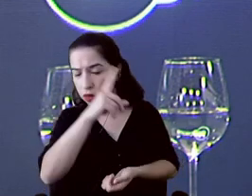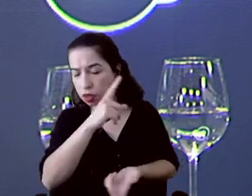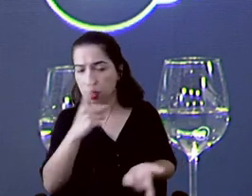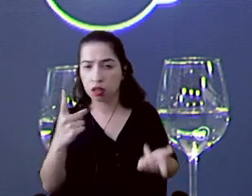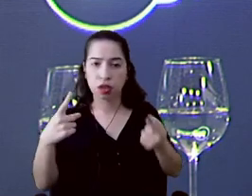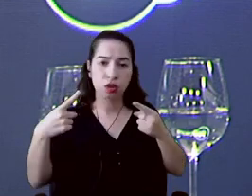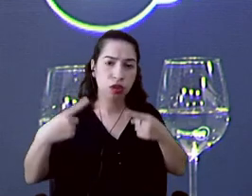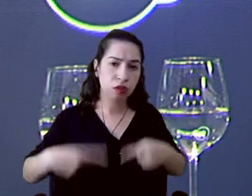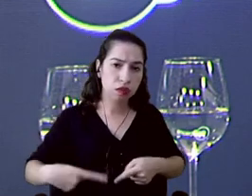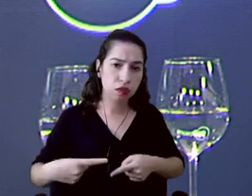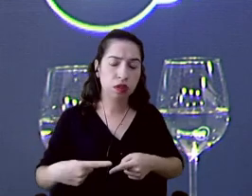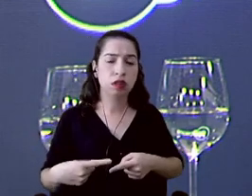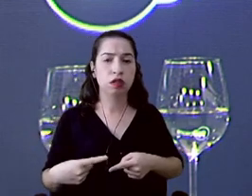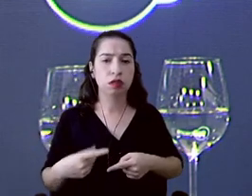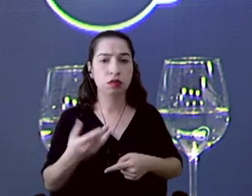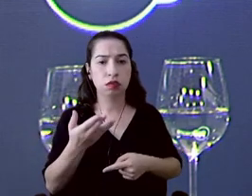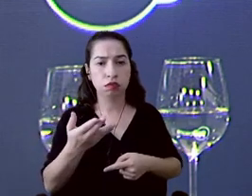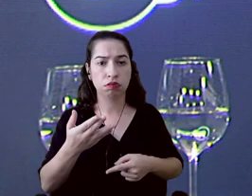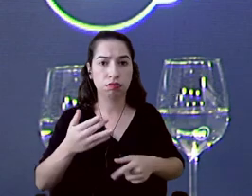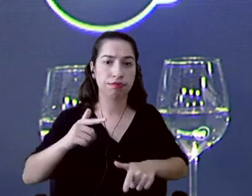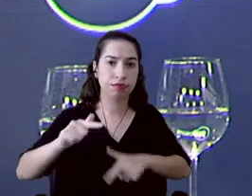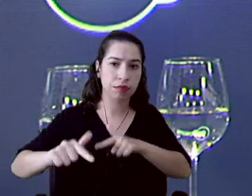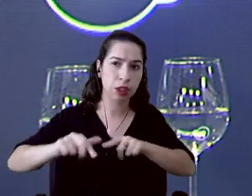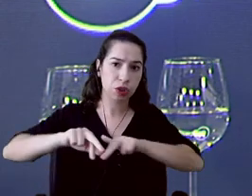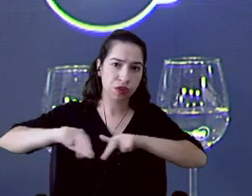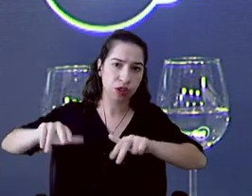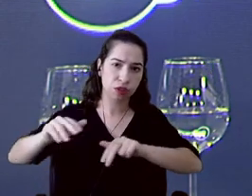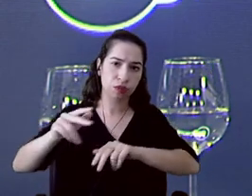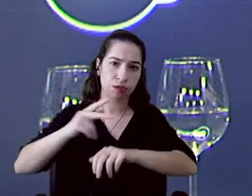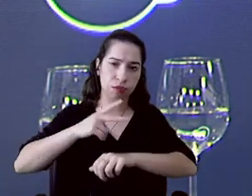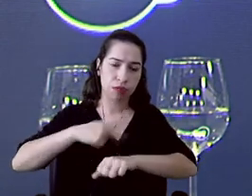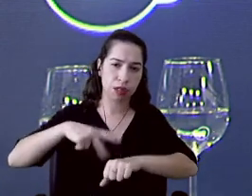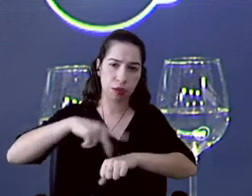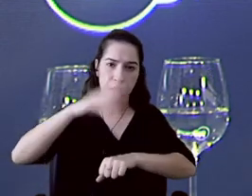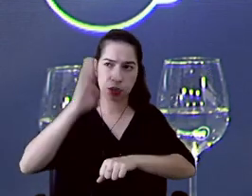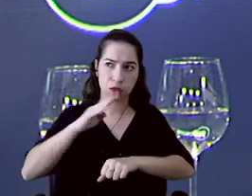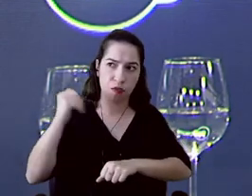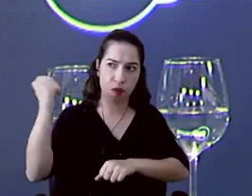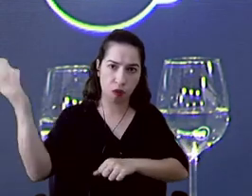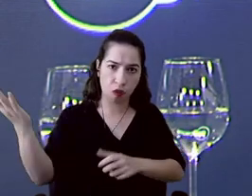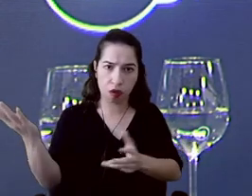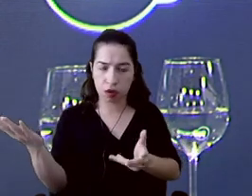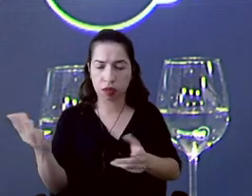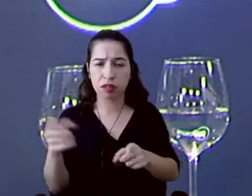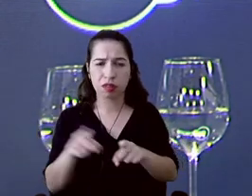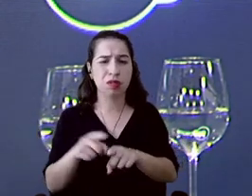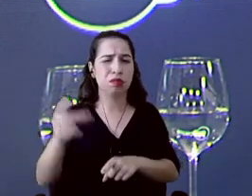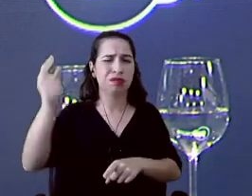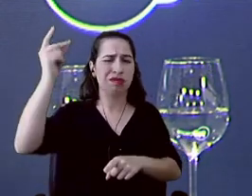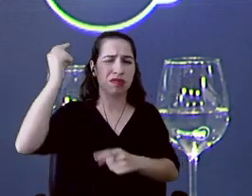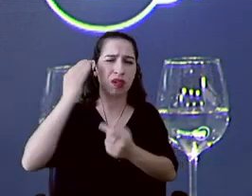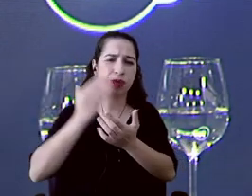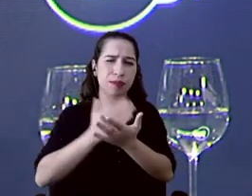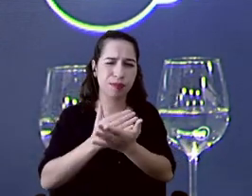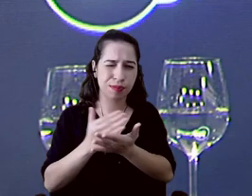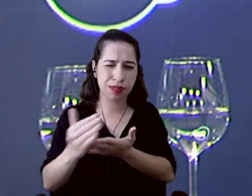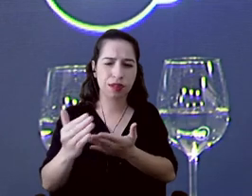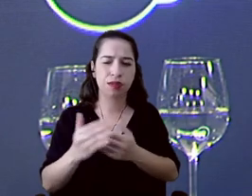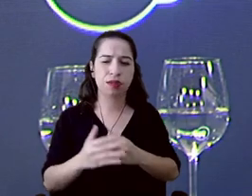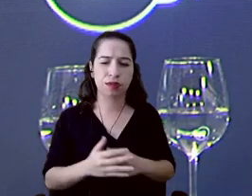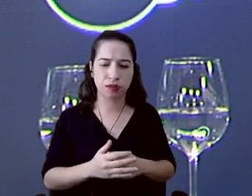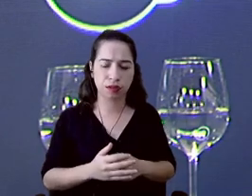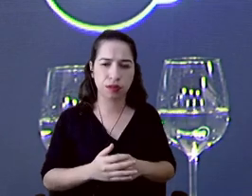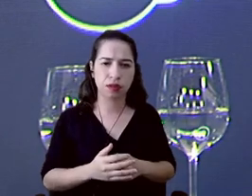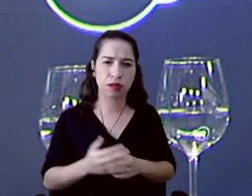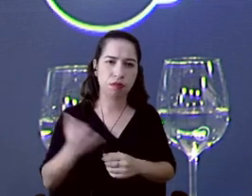são né de ter operações fora do Brasil e acho que isso começou já bastante tempo né Acho que desde o momento Inicial você já você já tinha